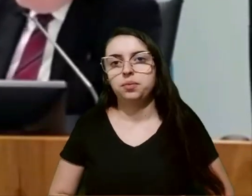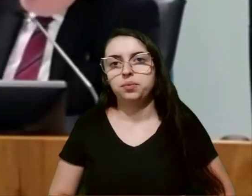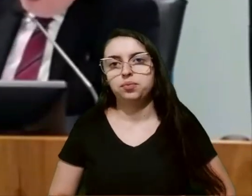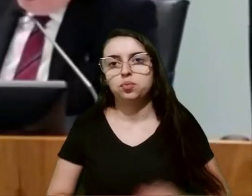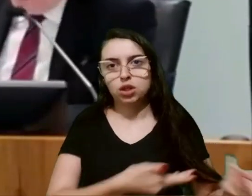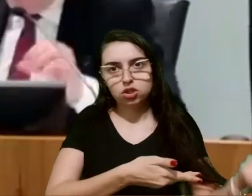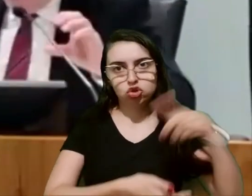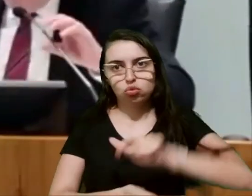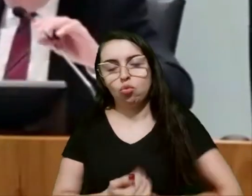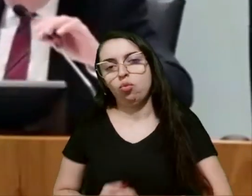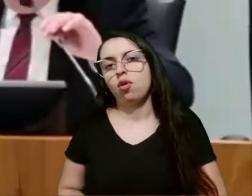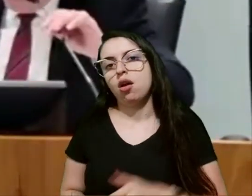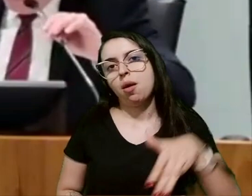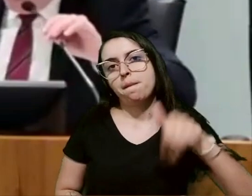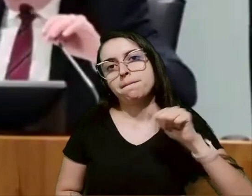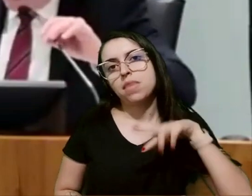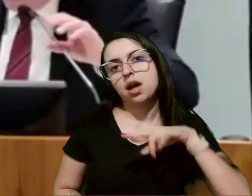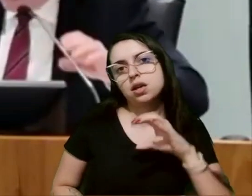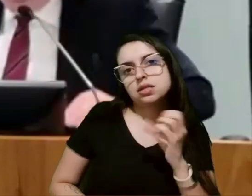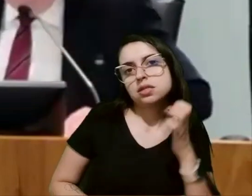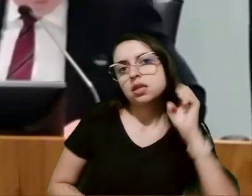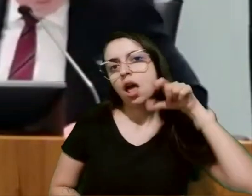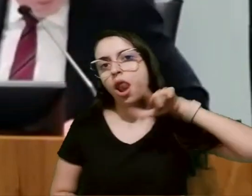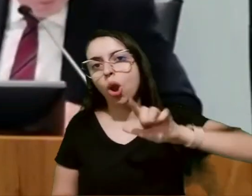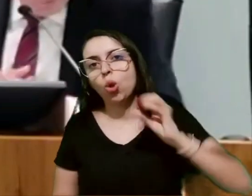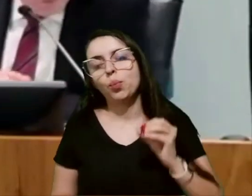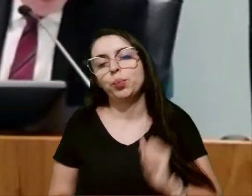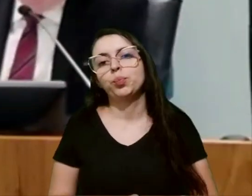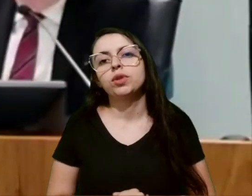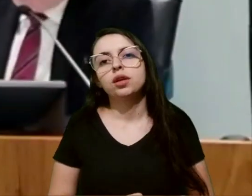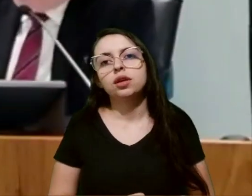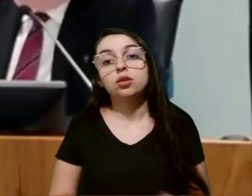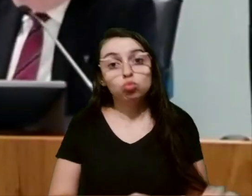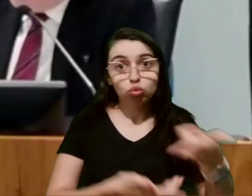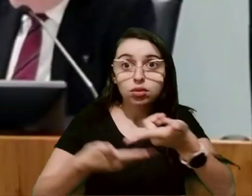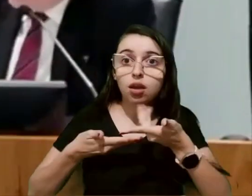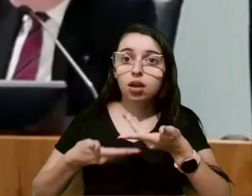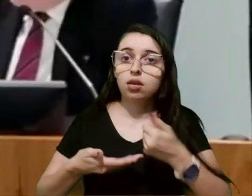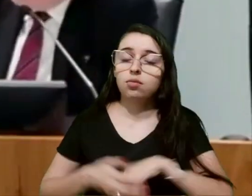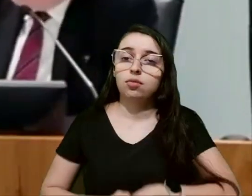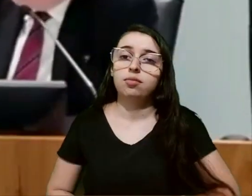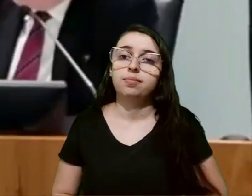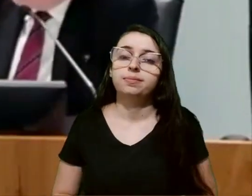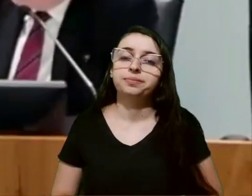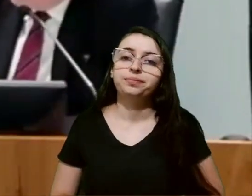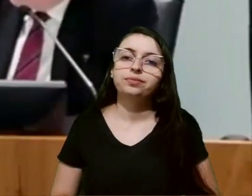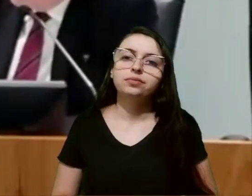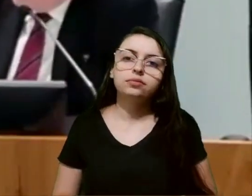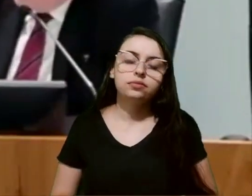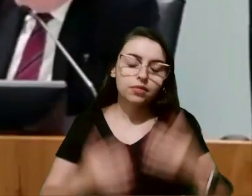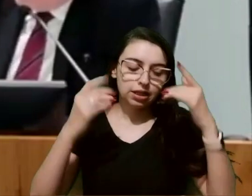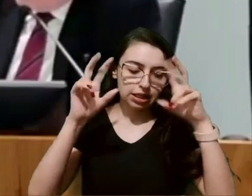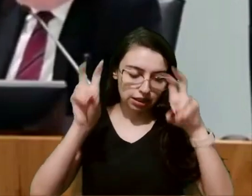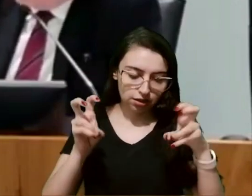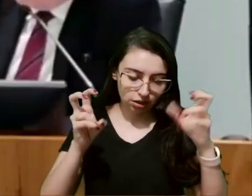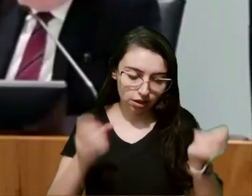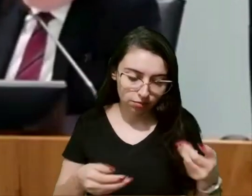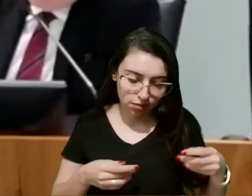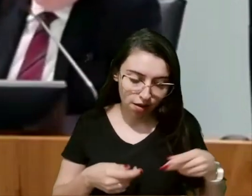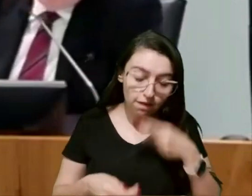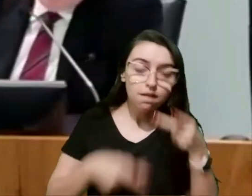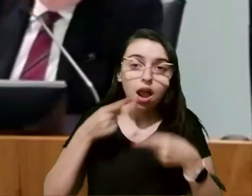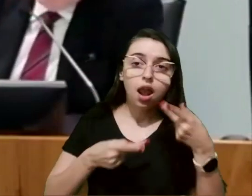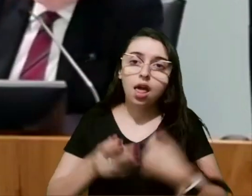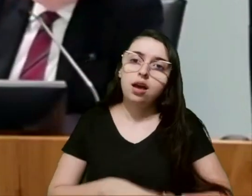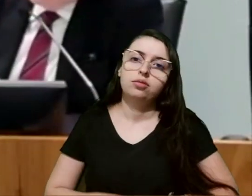uma vez mais ao senhor, professor Marcelo Guedes, pela oportunidade, pela disponibilidade de vir aqui trazer esse tema